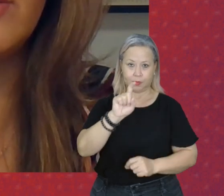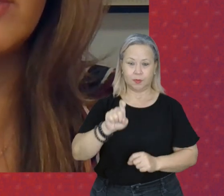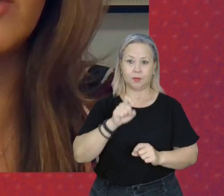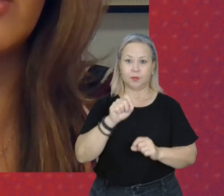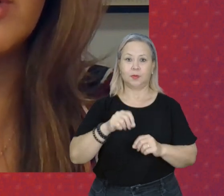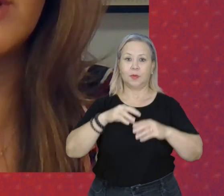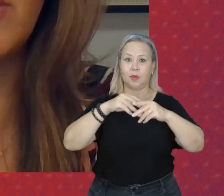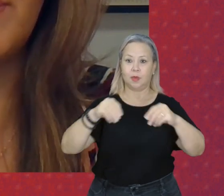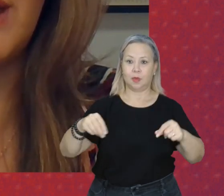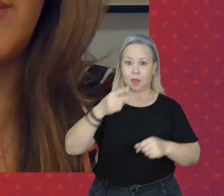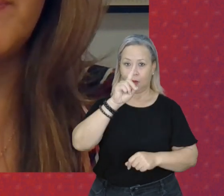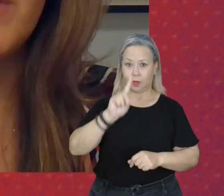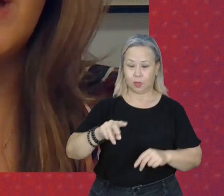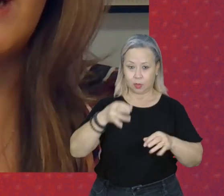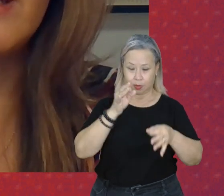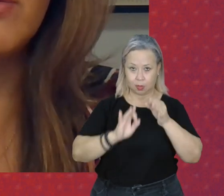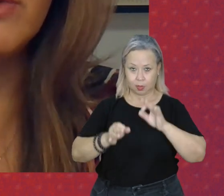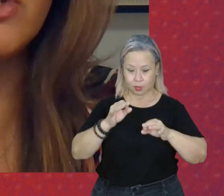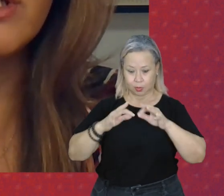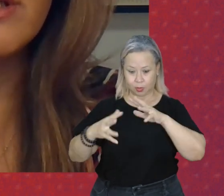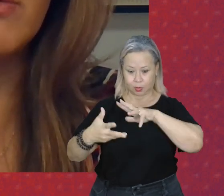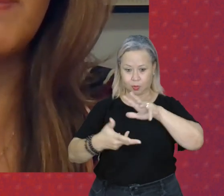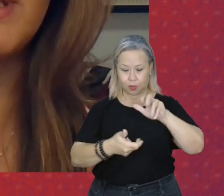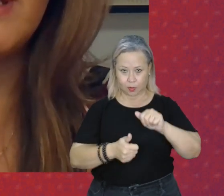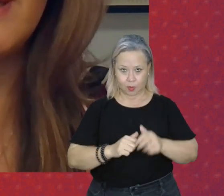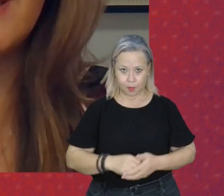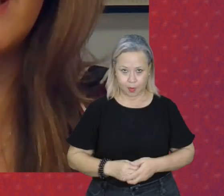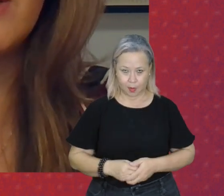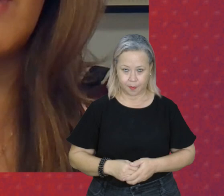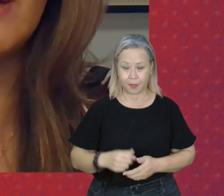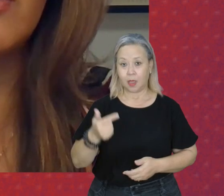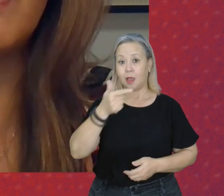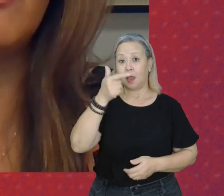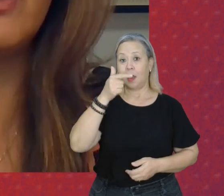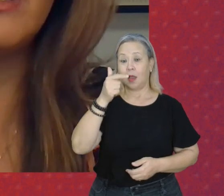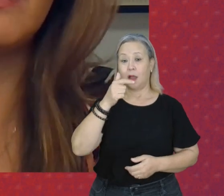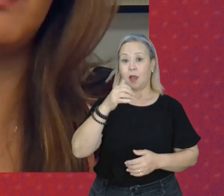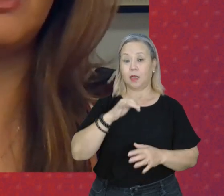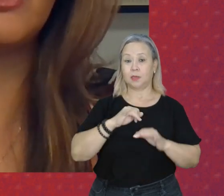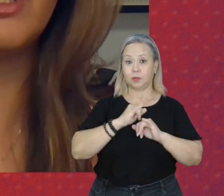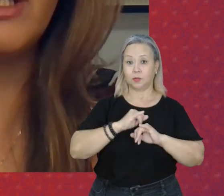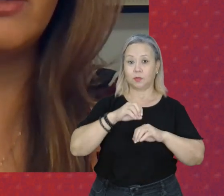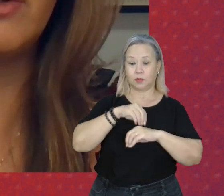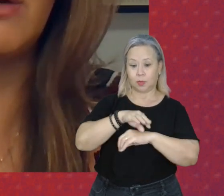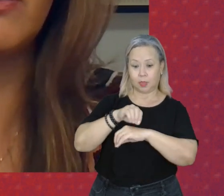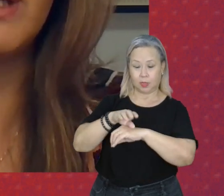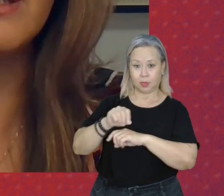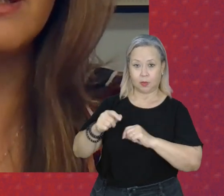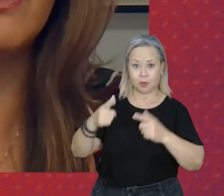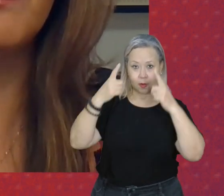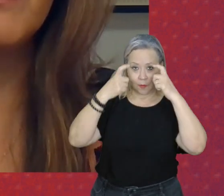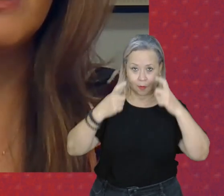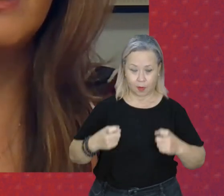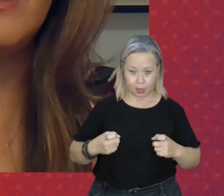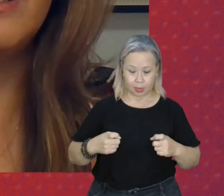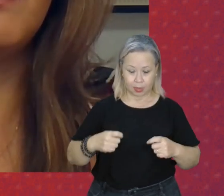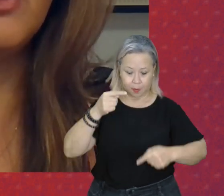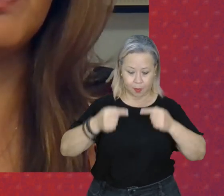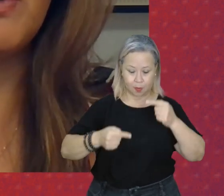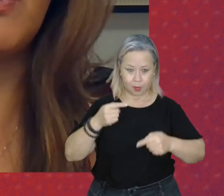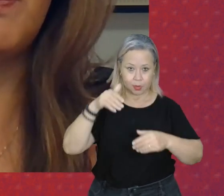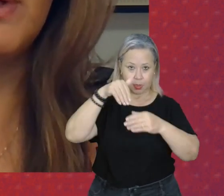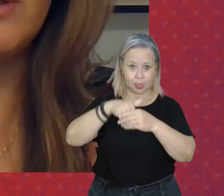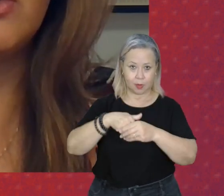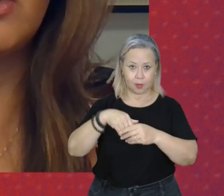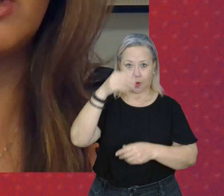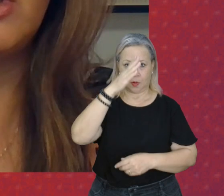de Direitos e a Justiça Global. É a segunda edição da pesquisa que eles fazem sobre violência política e eleitoral no Brasil. E é